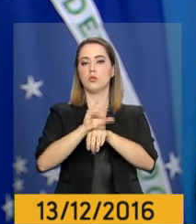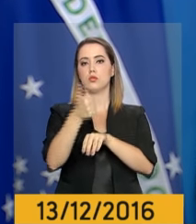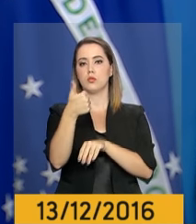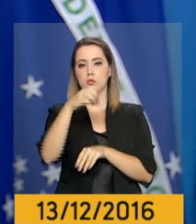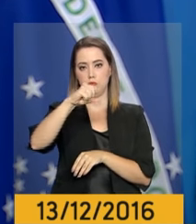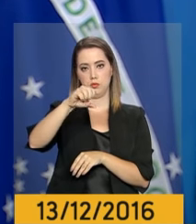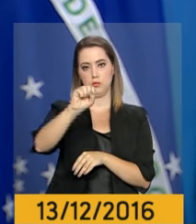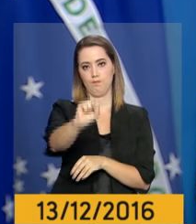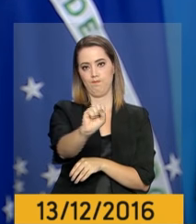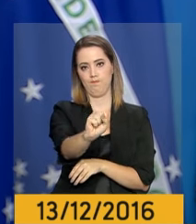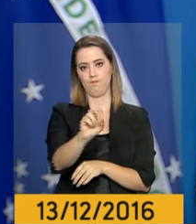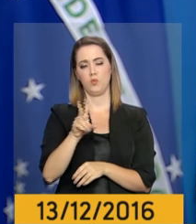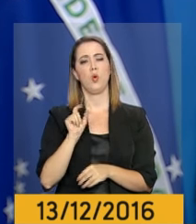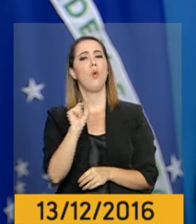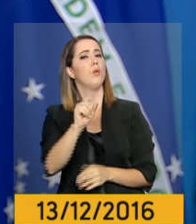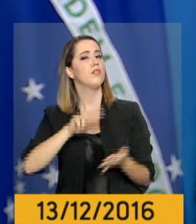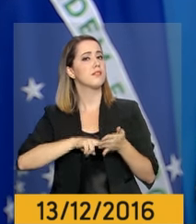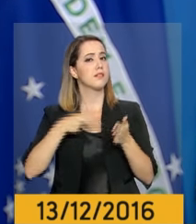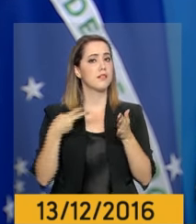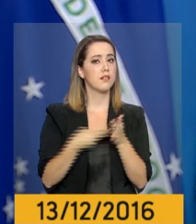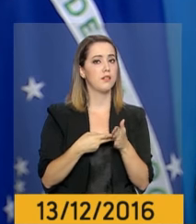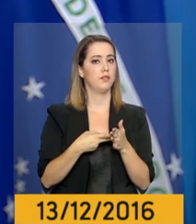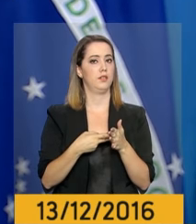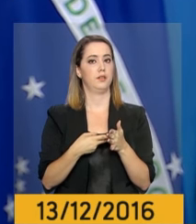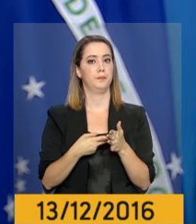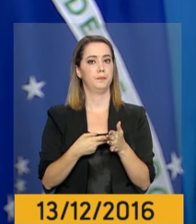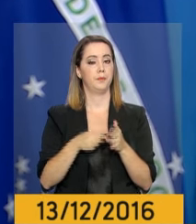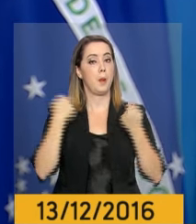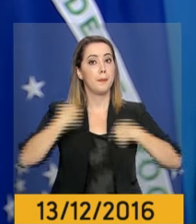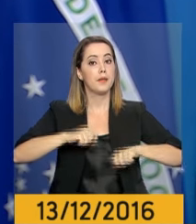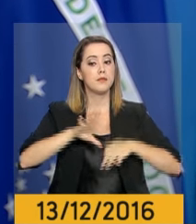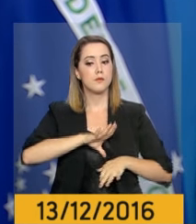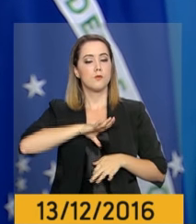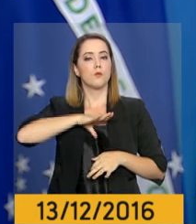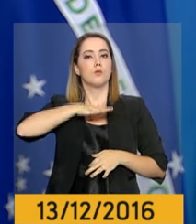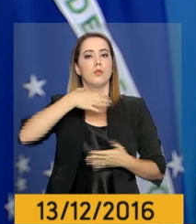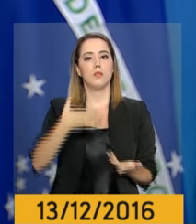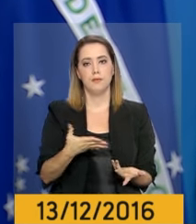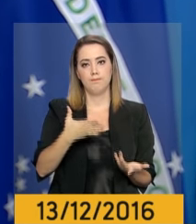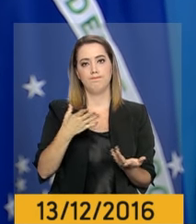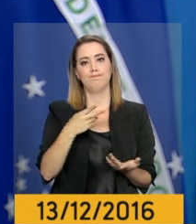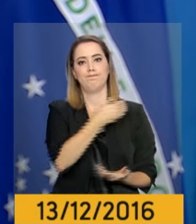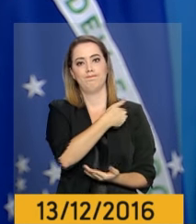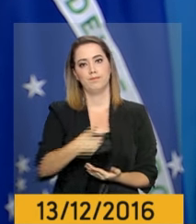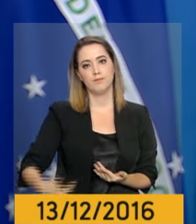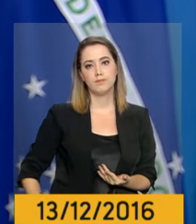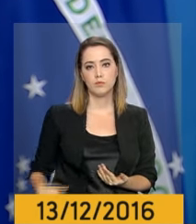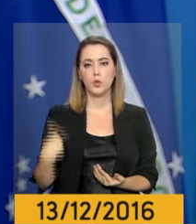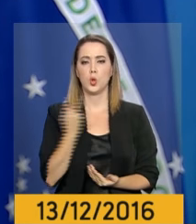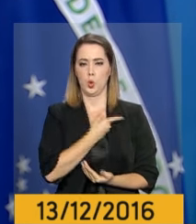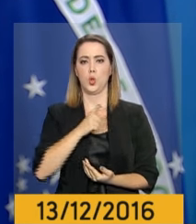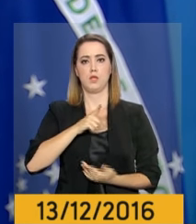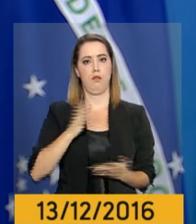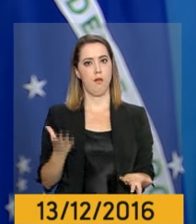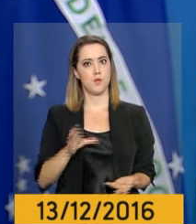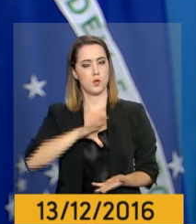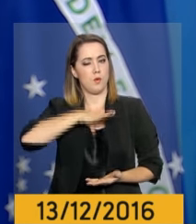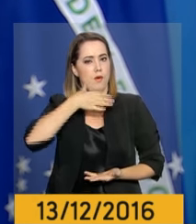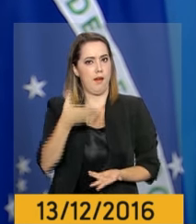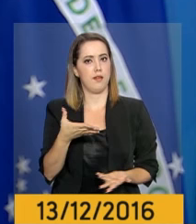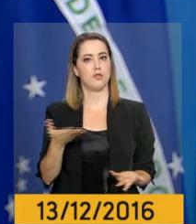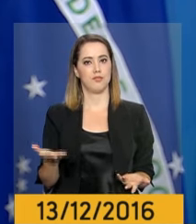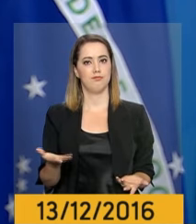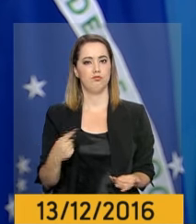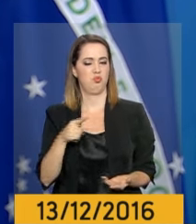e isto significa que é preciso ter coragem para governar e coragem nós temos. É menor